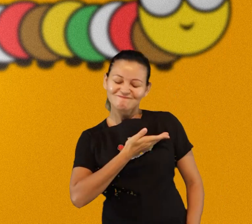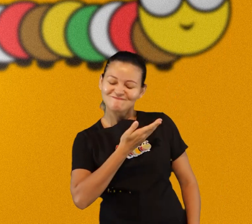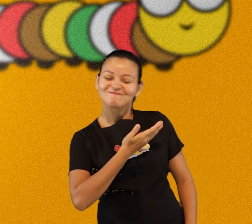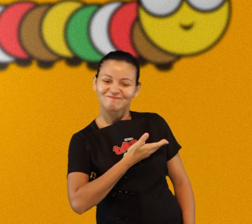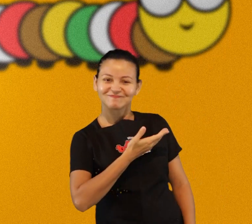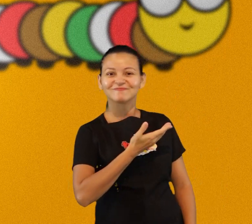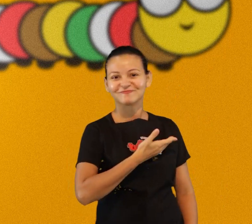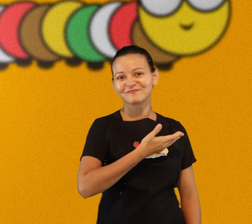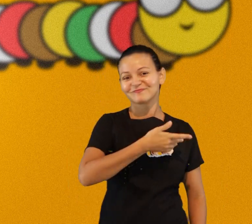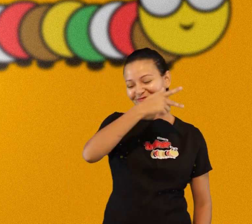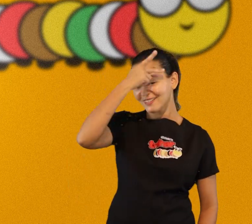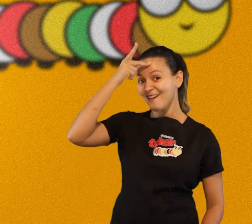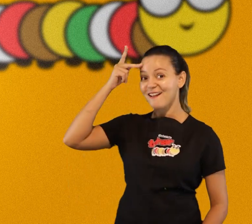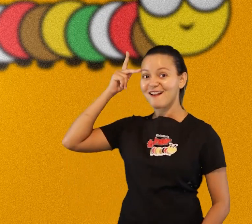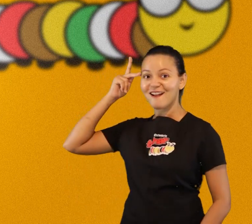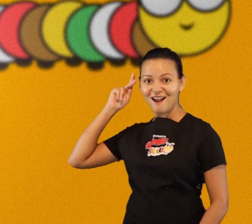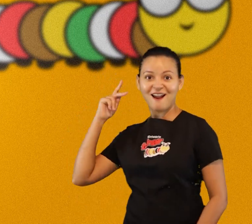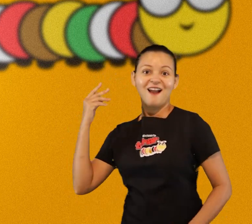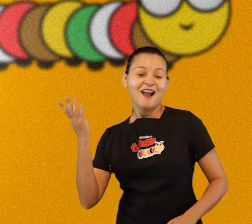Jesus